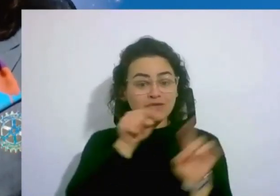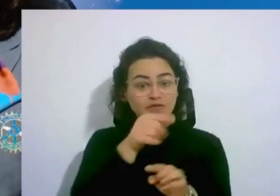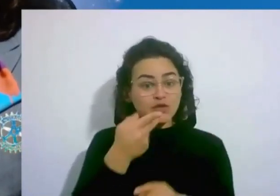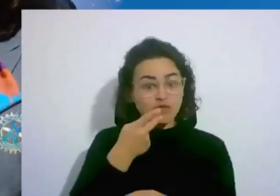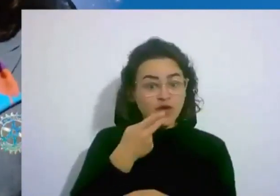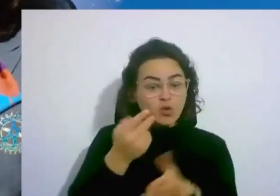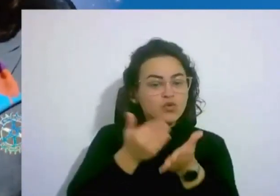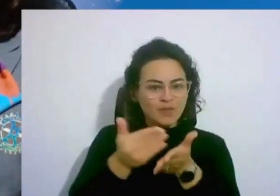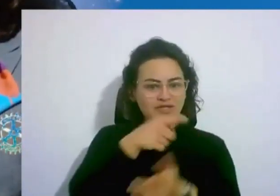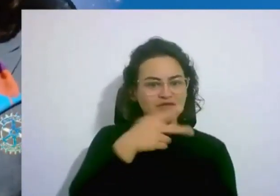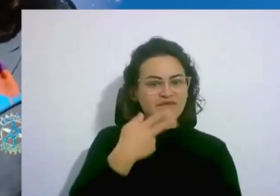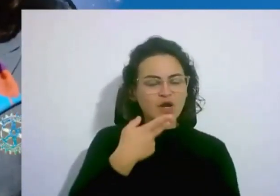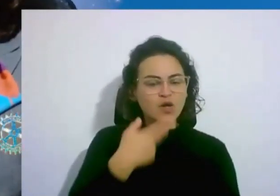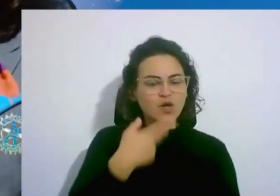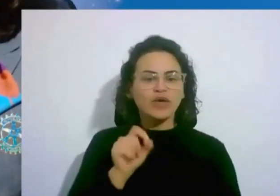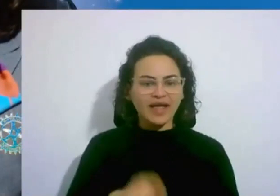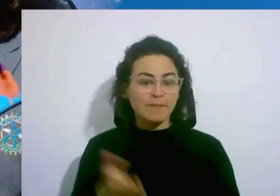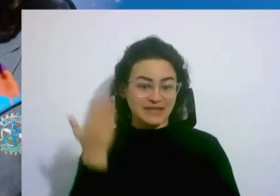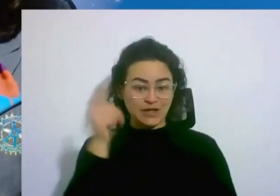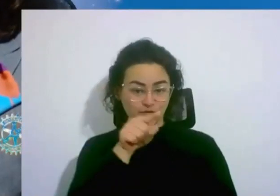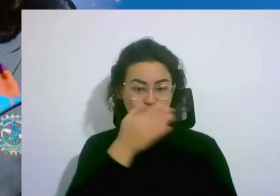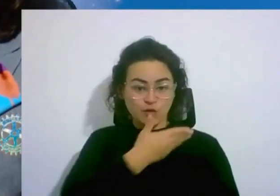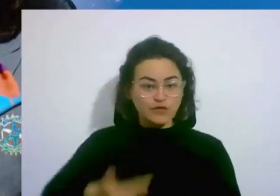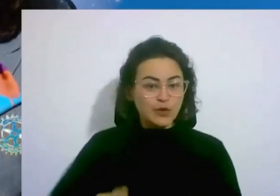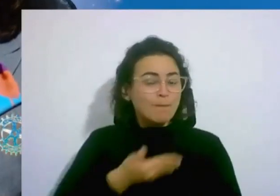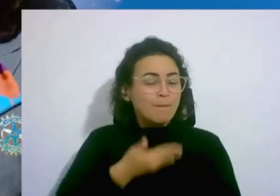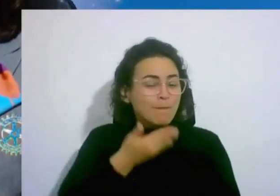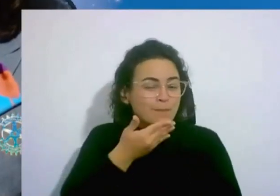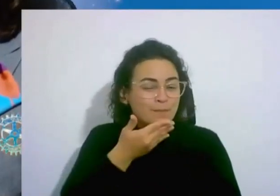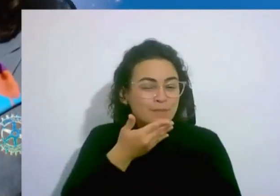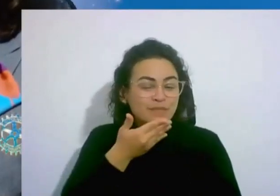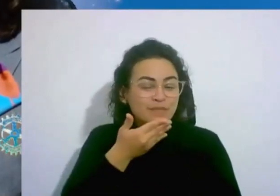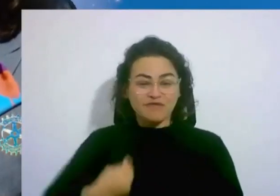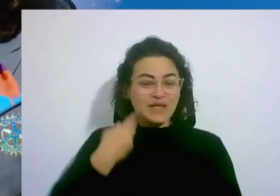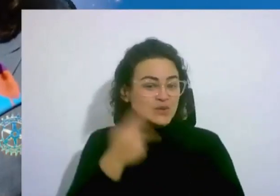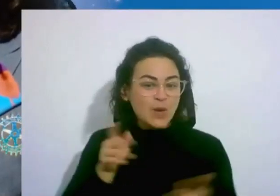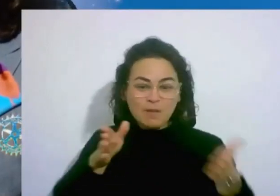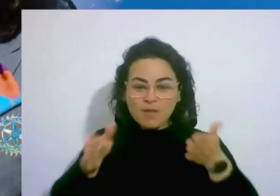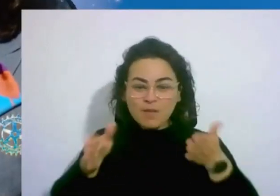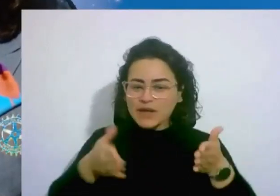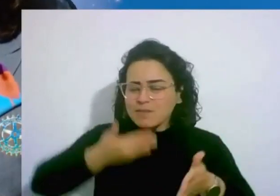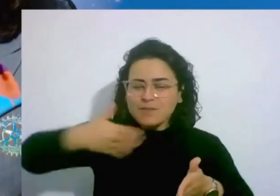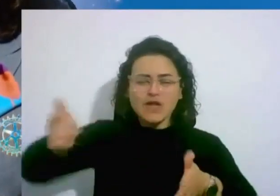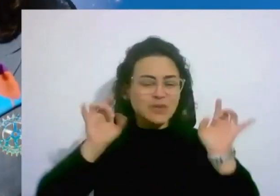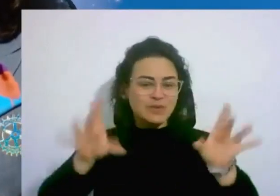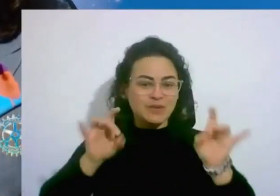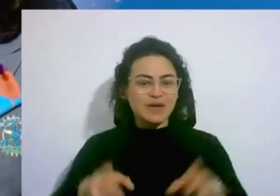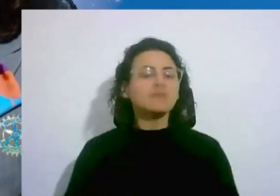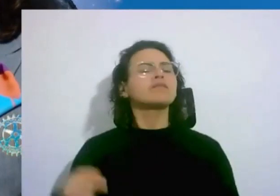fala, que quando você foi governador, foi o melhor tempo da tua vida, eu e a Marta, nas